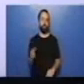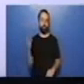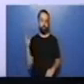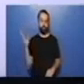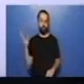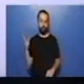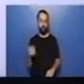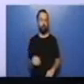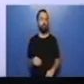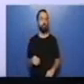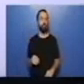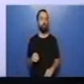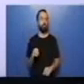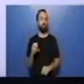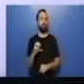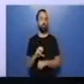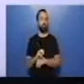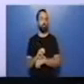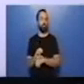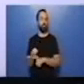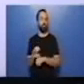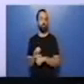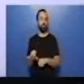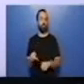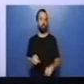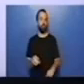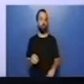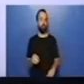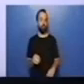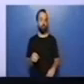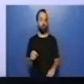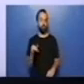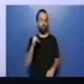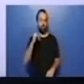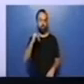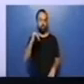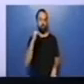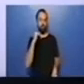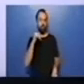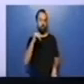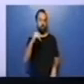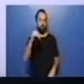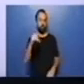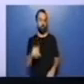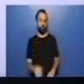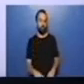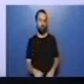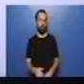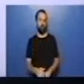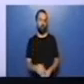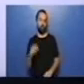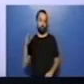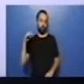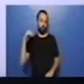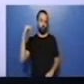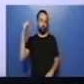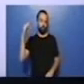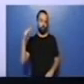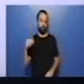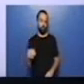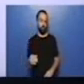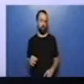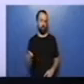vê num curso de técnico em eletricidade, que é um pouco maior que o ensino médio, antes da